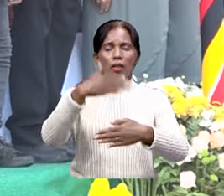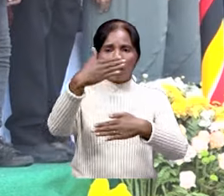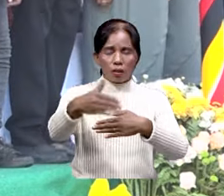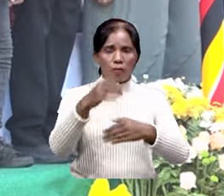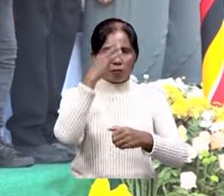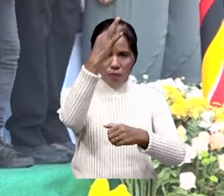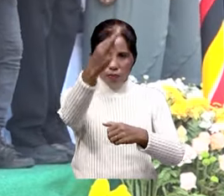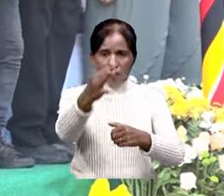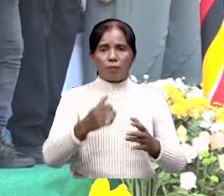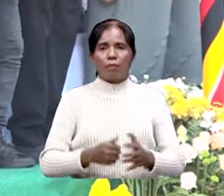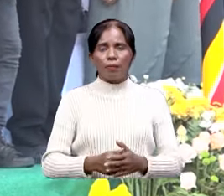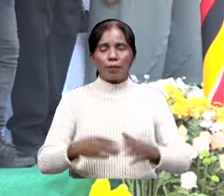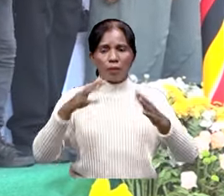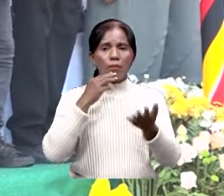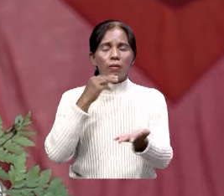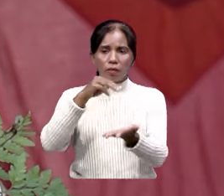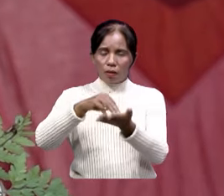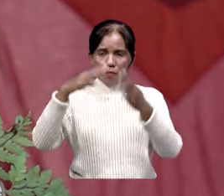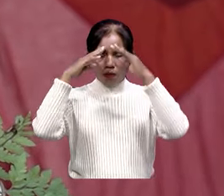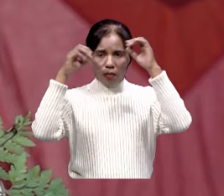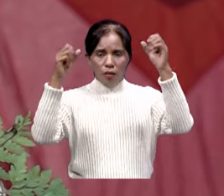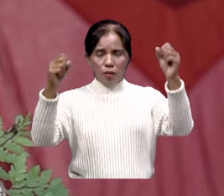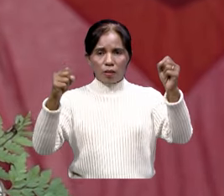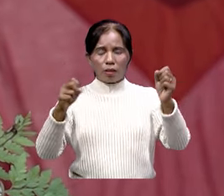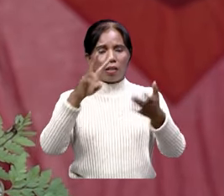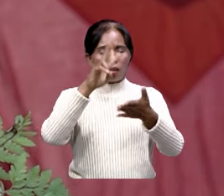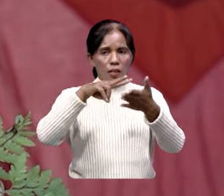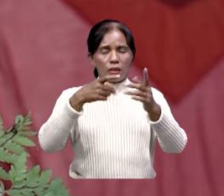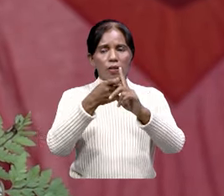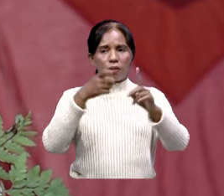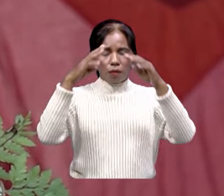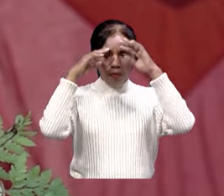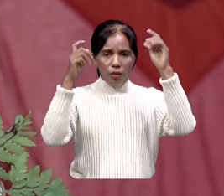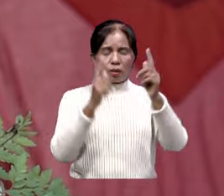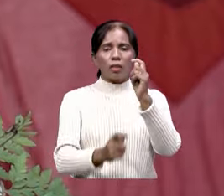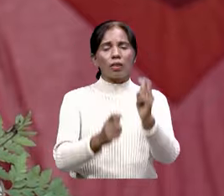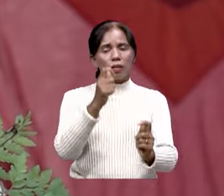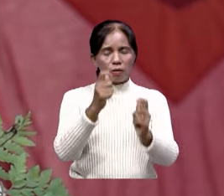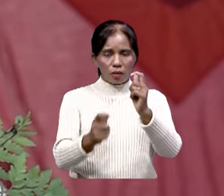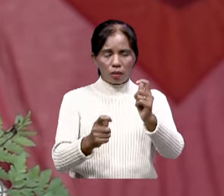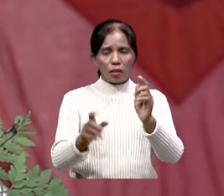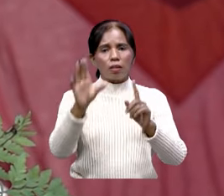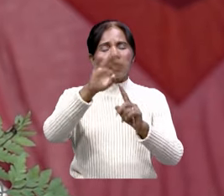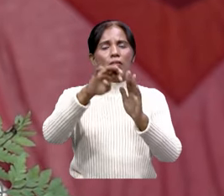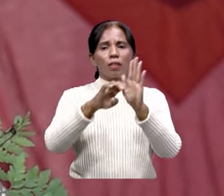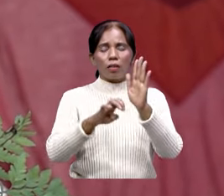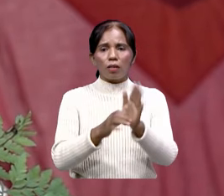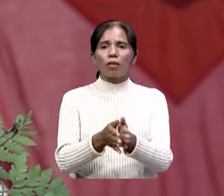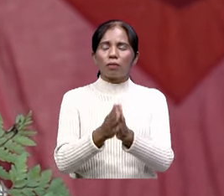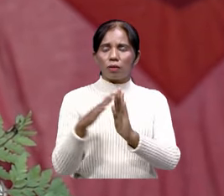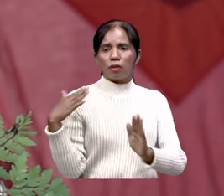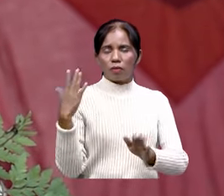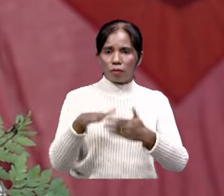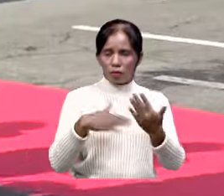futuru. Ia mensazen Presidente Republika nian nebele sai husi Presidente Tribunal Recurso se festado husu Juventude Sira